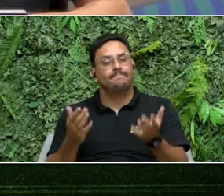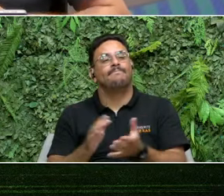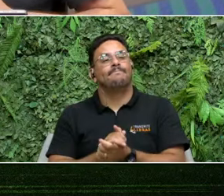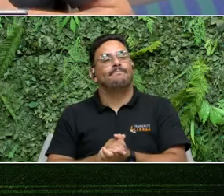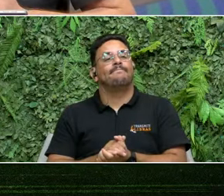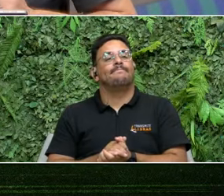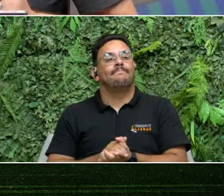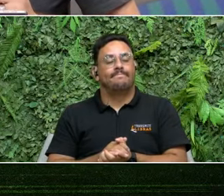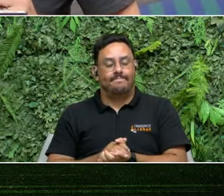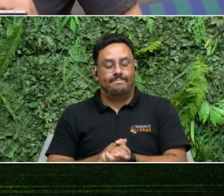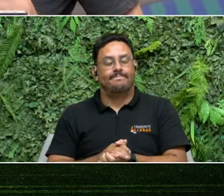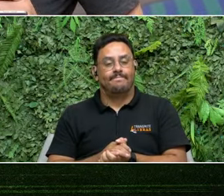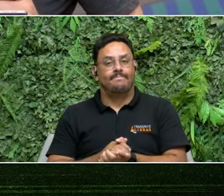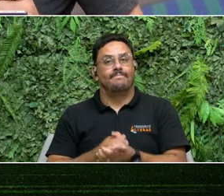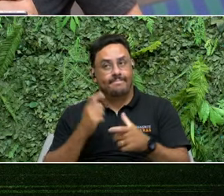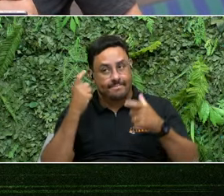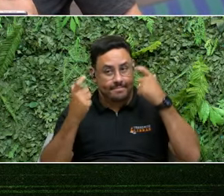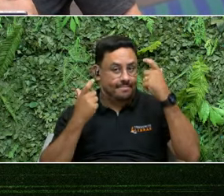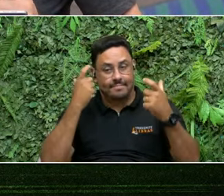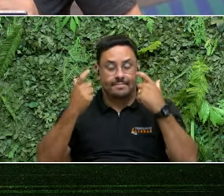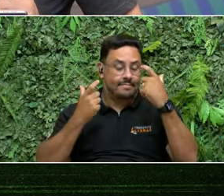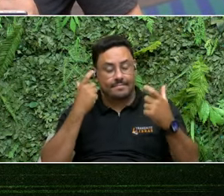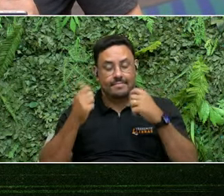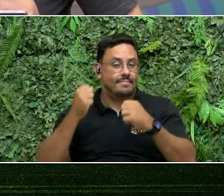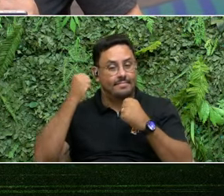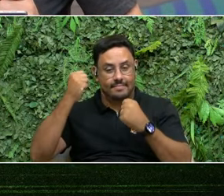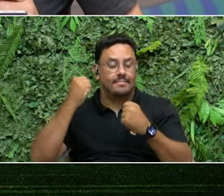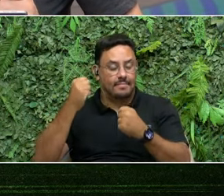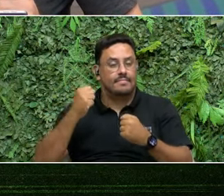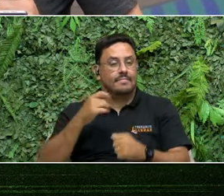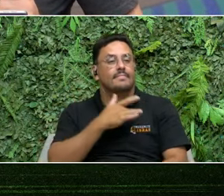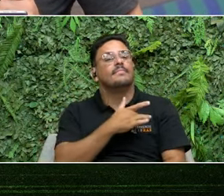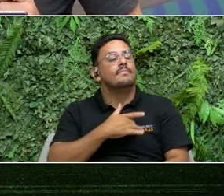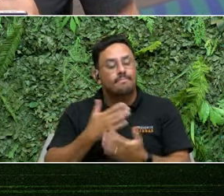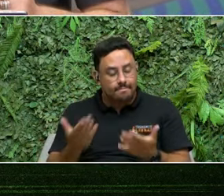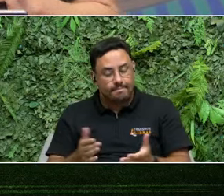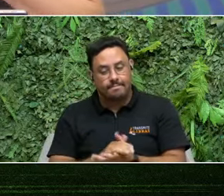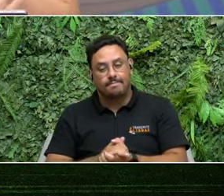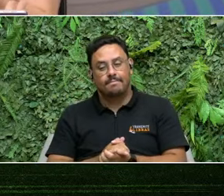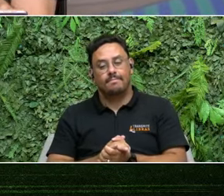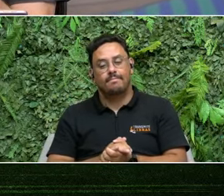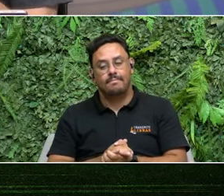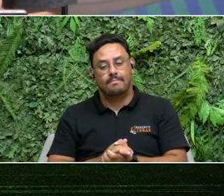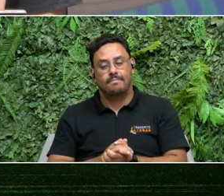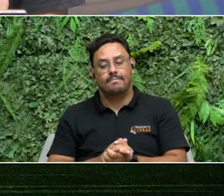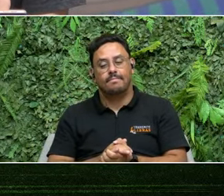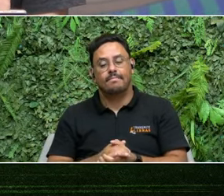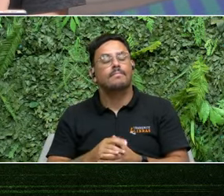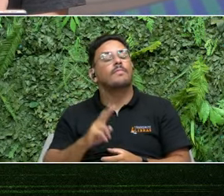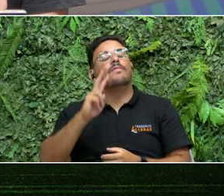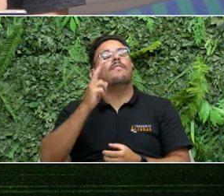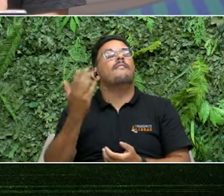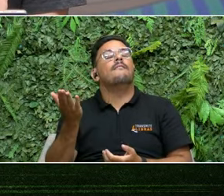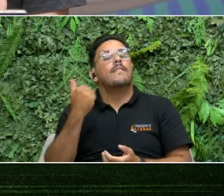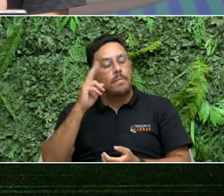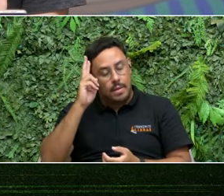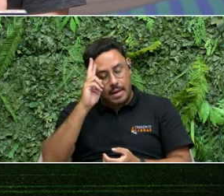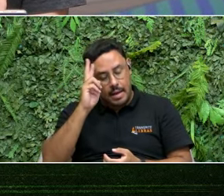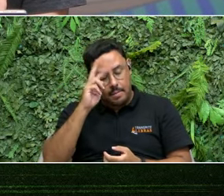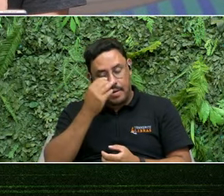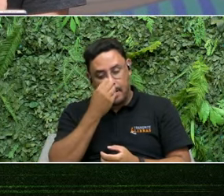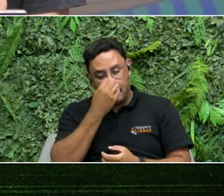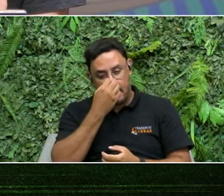Deus apreensivo aí o torcedor do Cruzeiro seguinte vamos relembrar Palácios